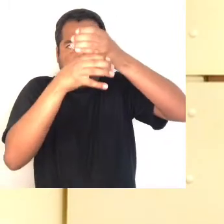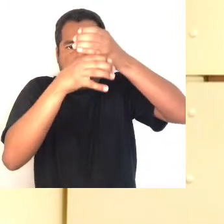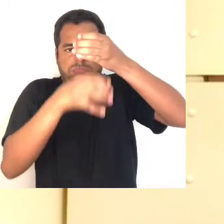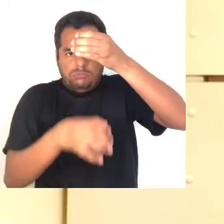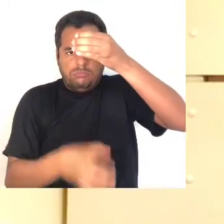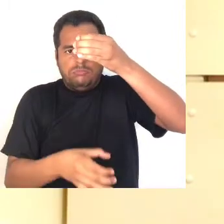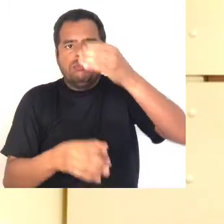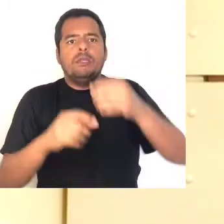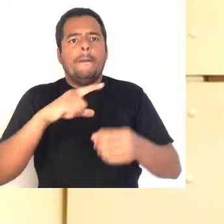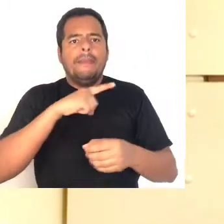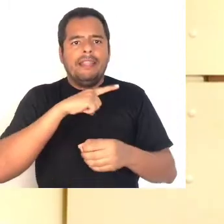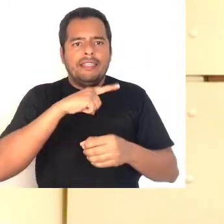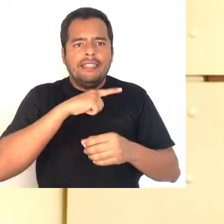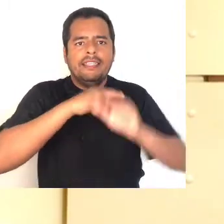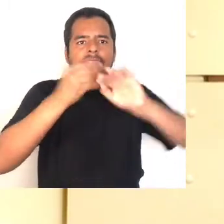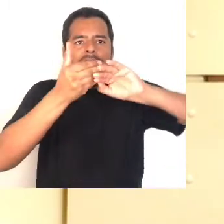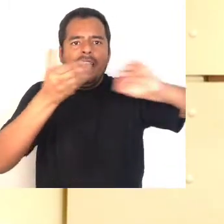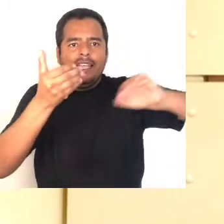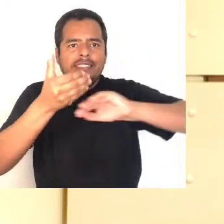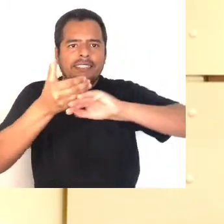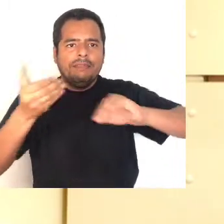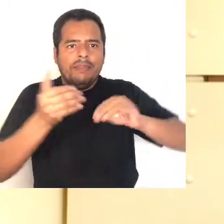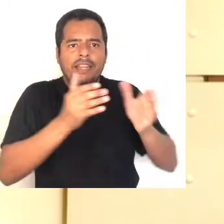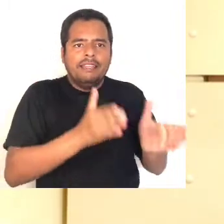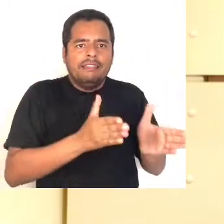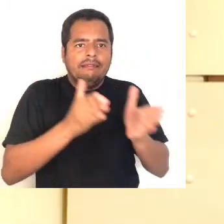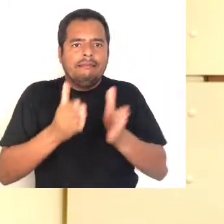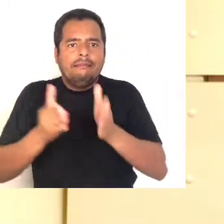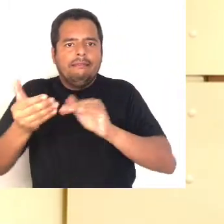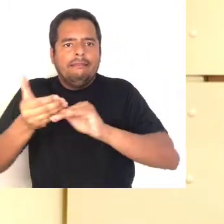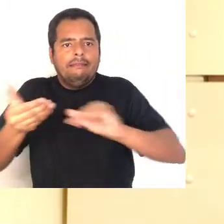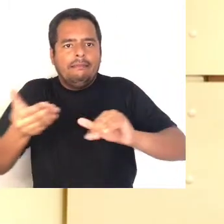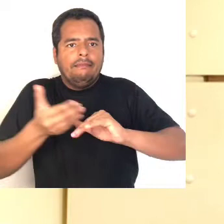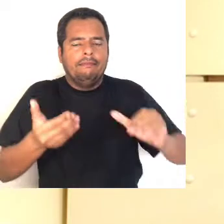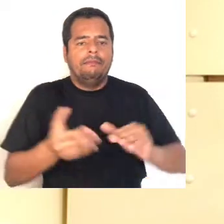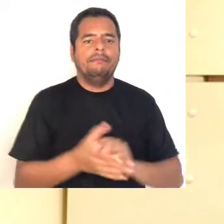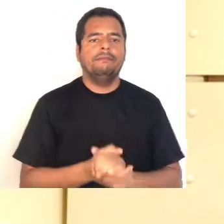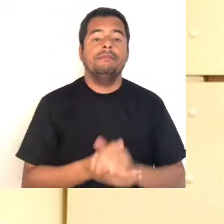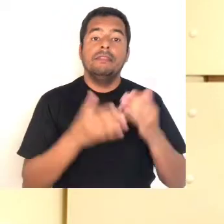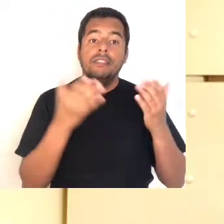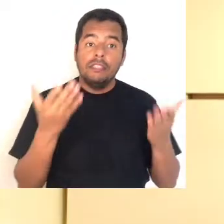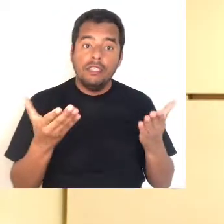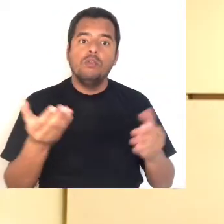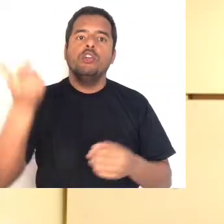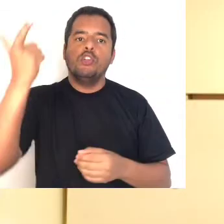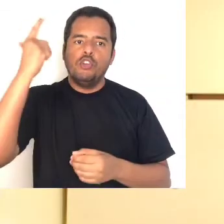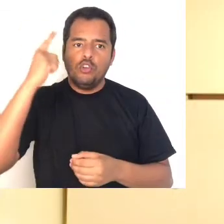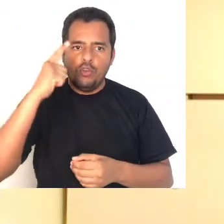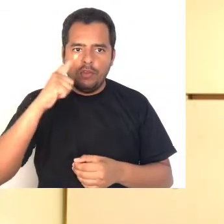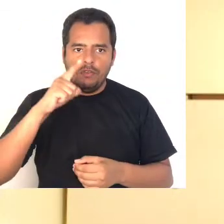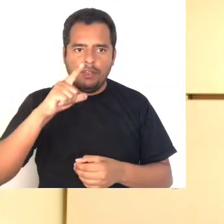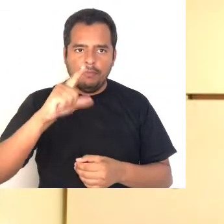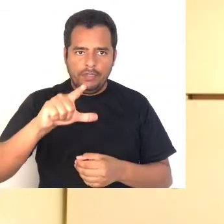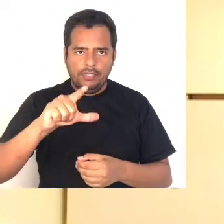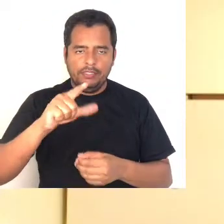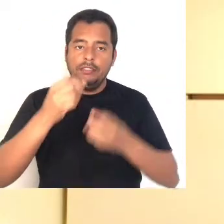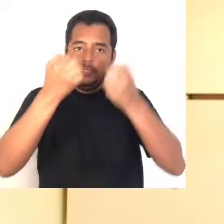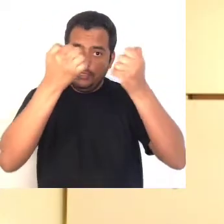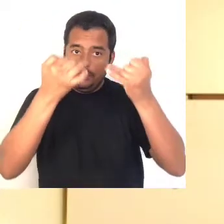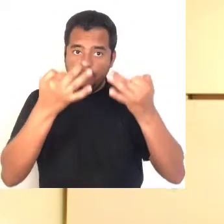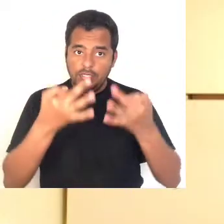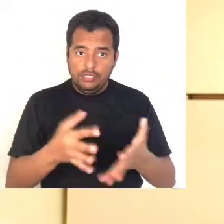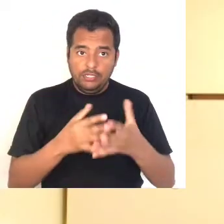novamente na argola metálica, justamente para que a gente possa ter a separação das fases. Então, pessoal,